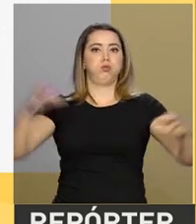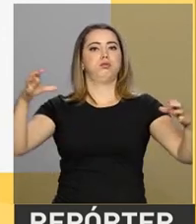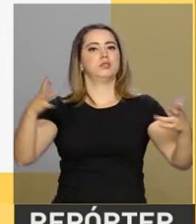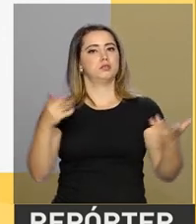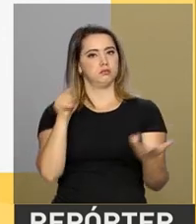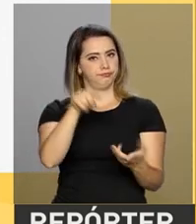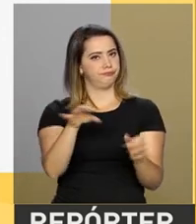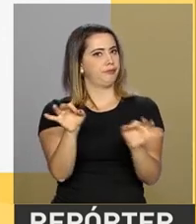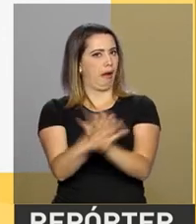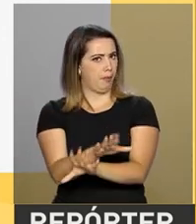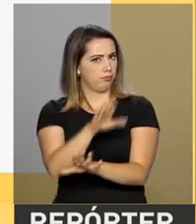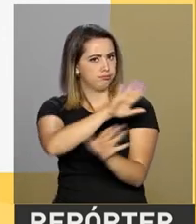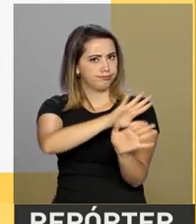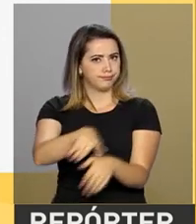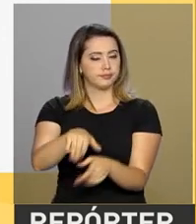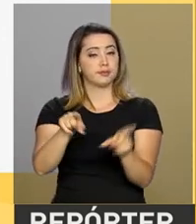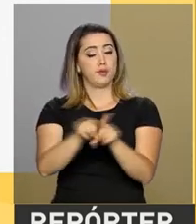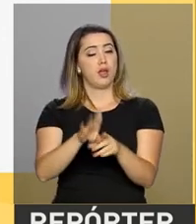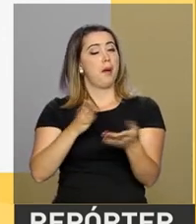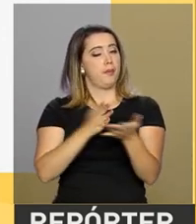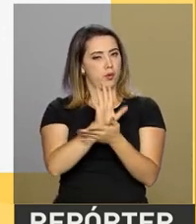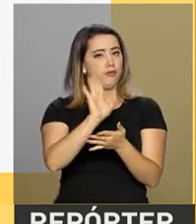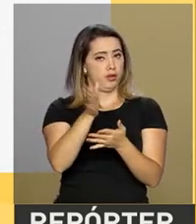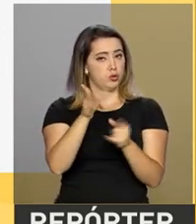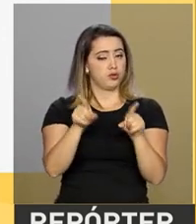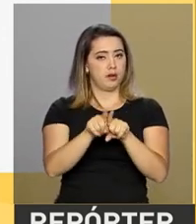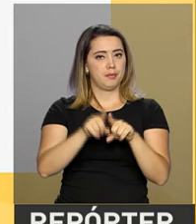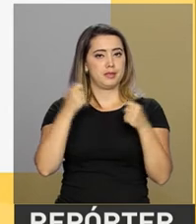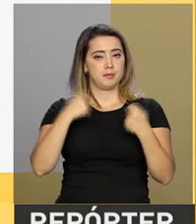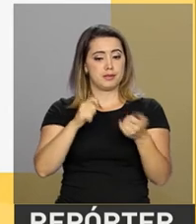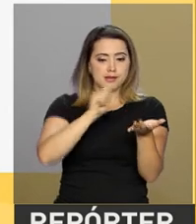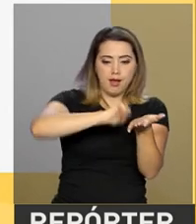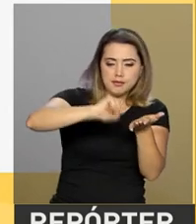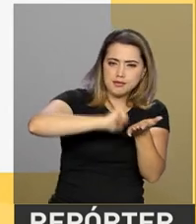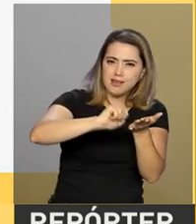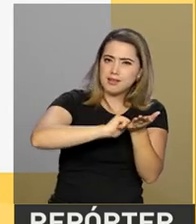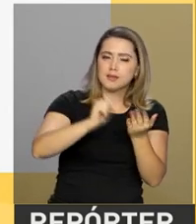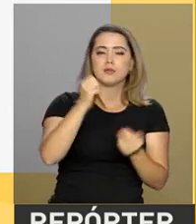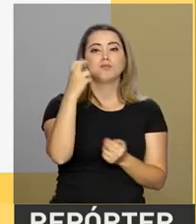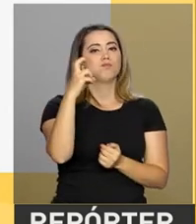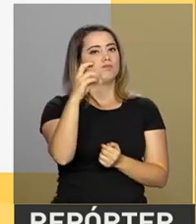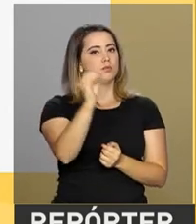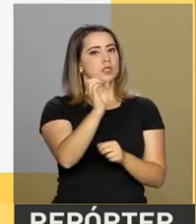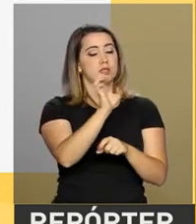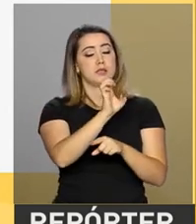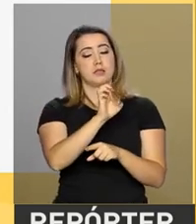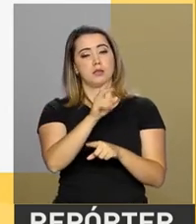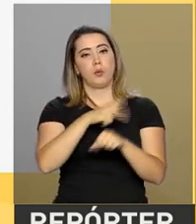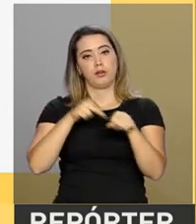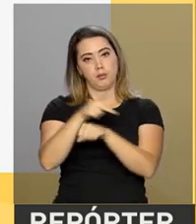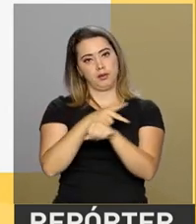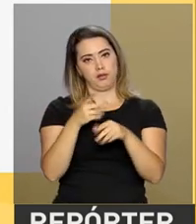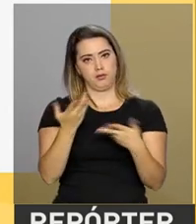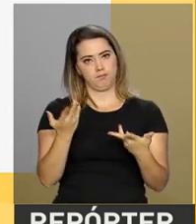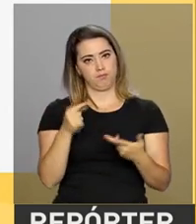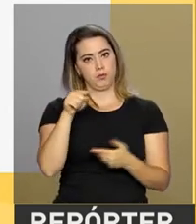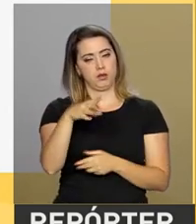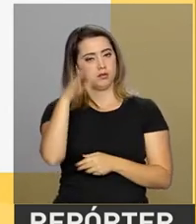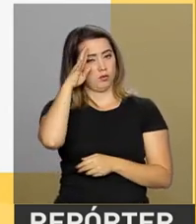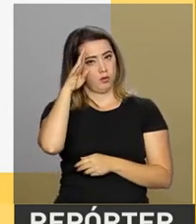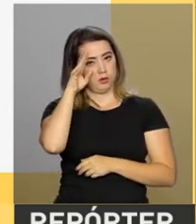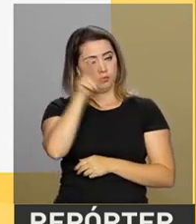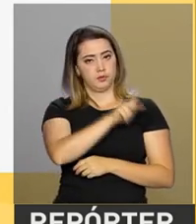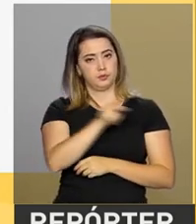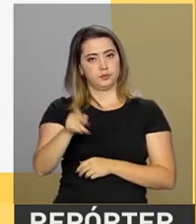foi aprovado mas só passa a valer depois que for ratificado por 50 estados nesta quarta-feira o presidente